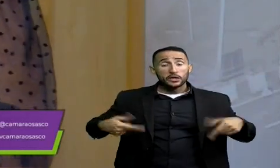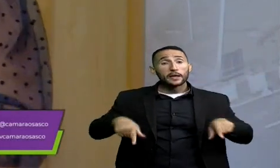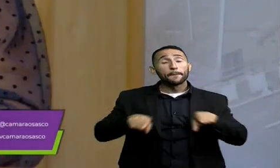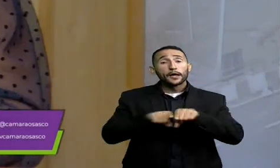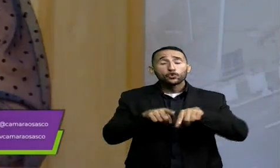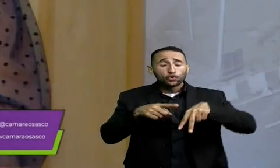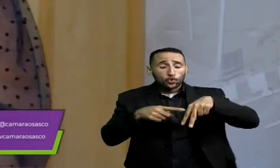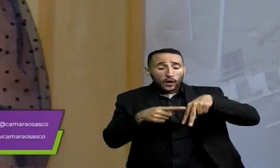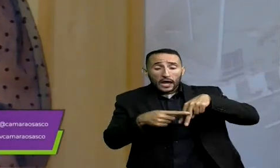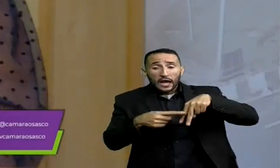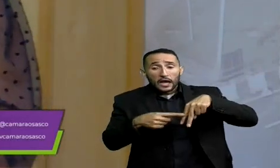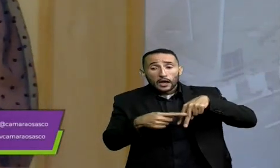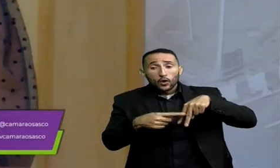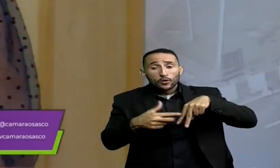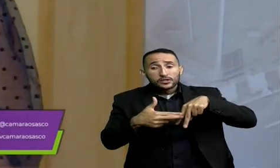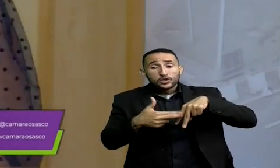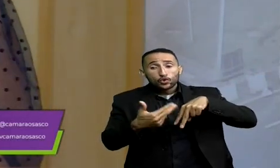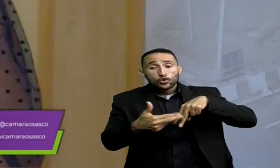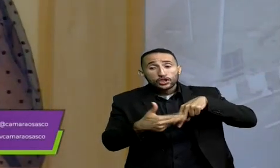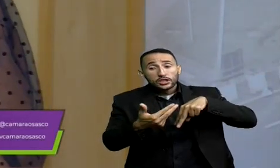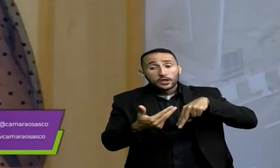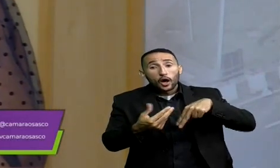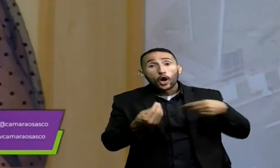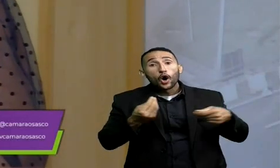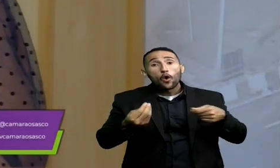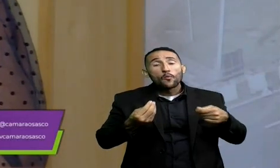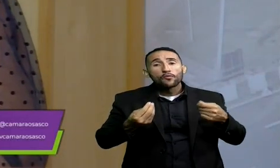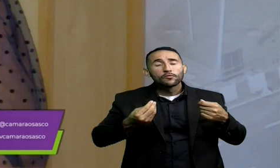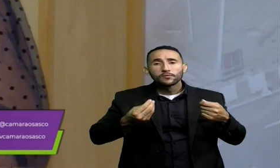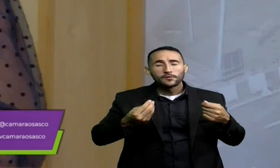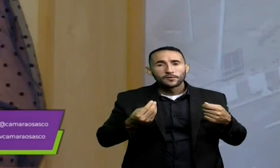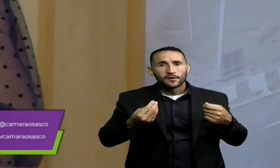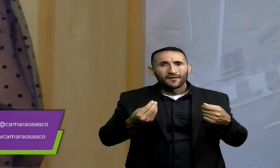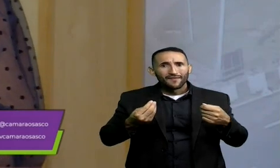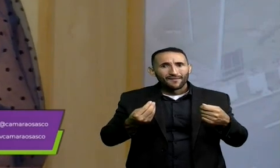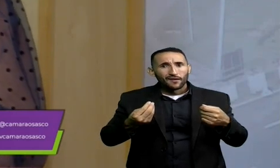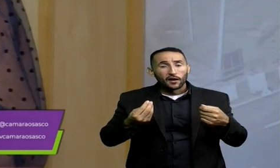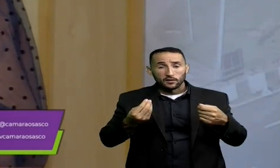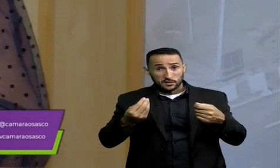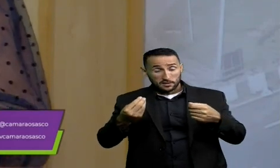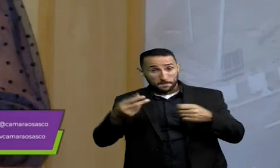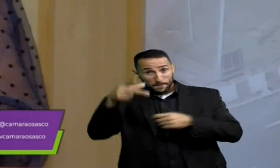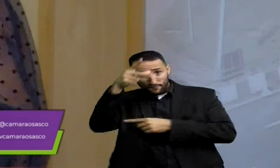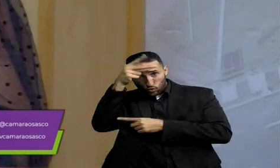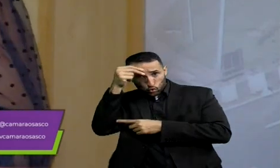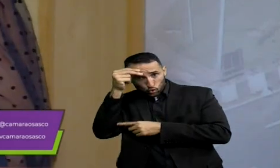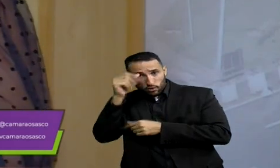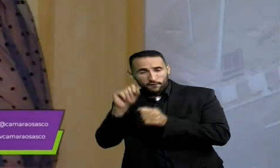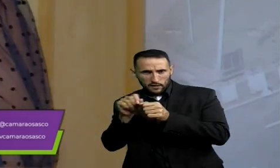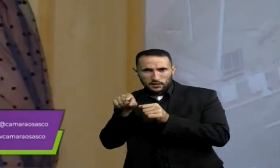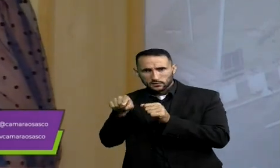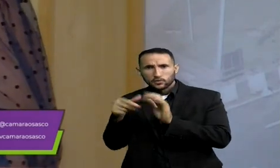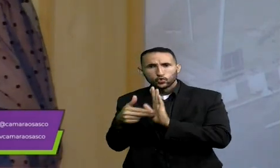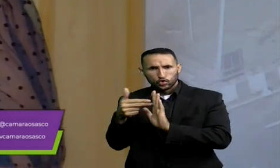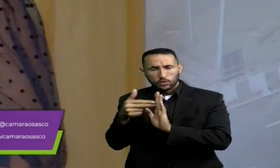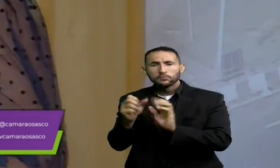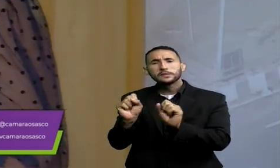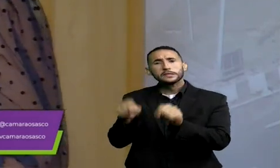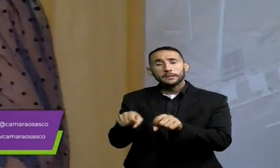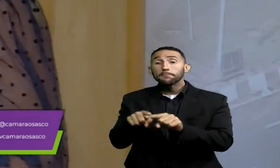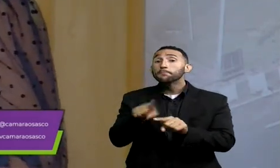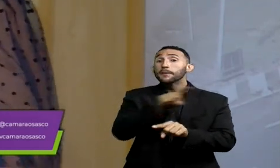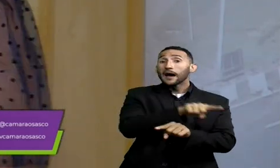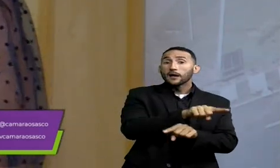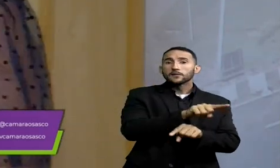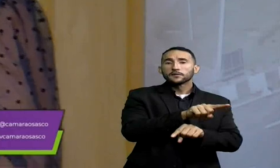que faz e o que é do estado o município ele faz cirurgia mas o estado